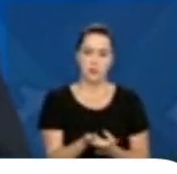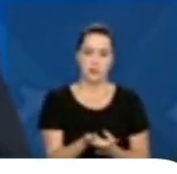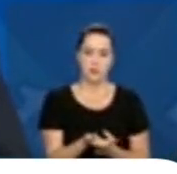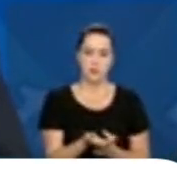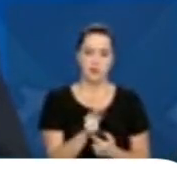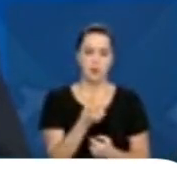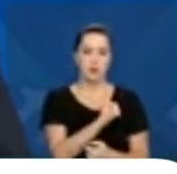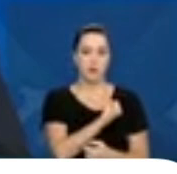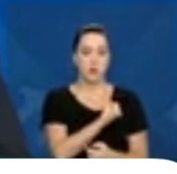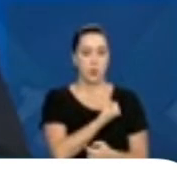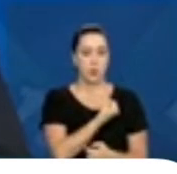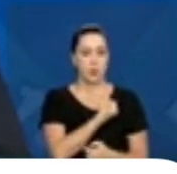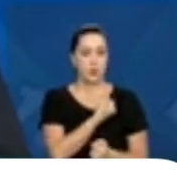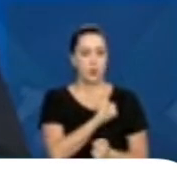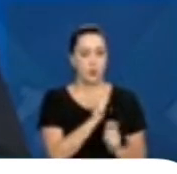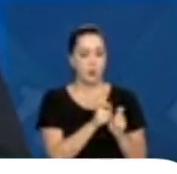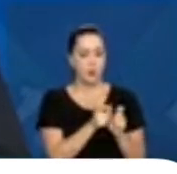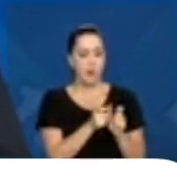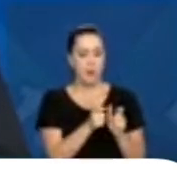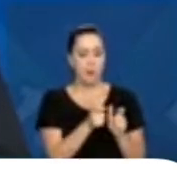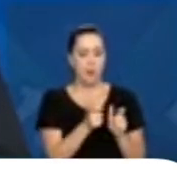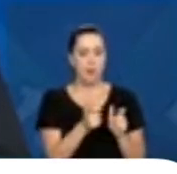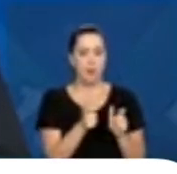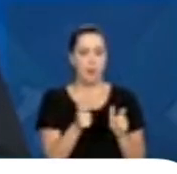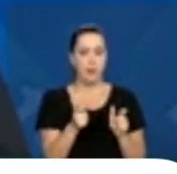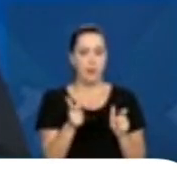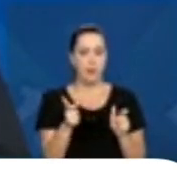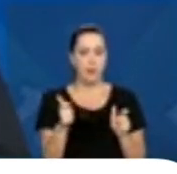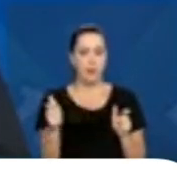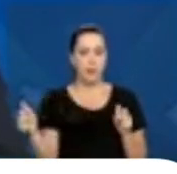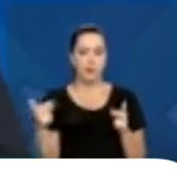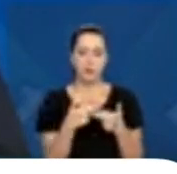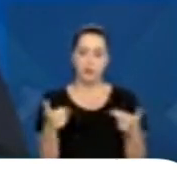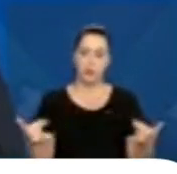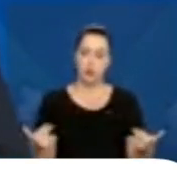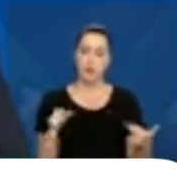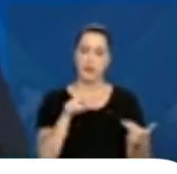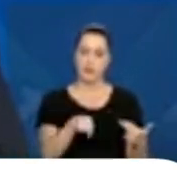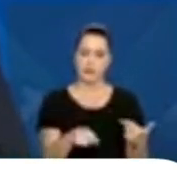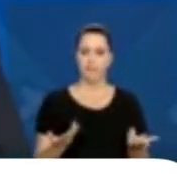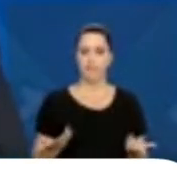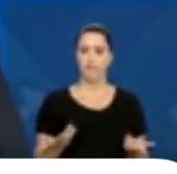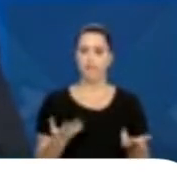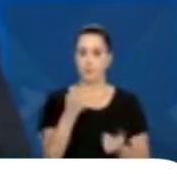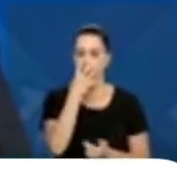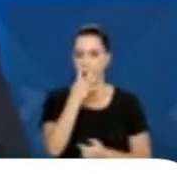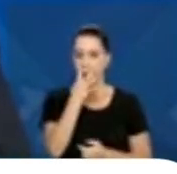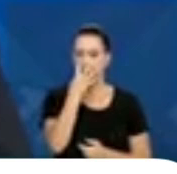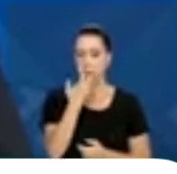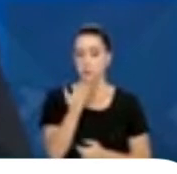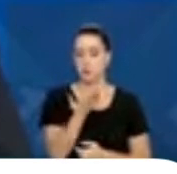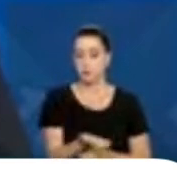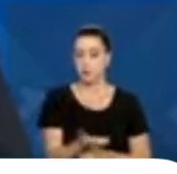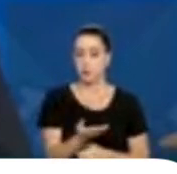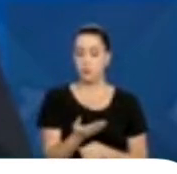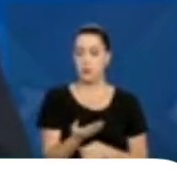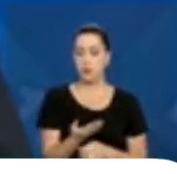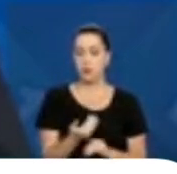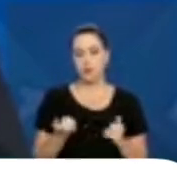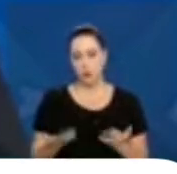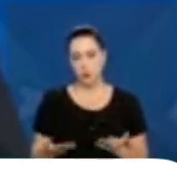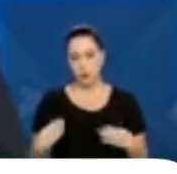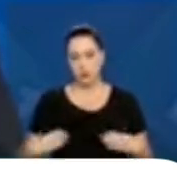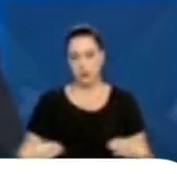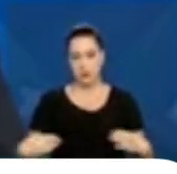um número tão excessivo de equipamentos. Então, o Ministério da Saúde